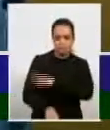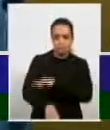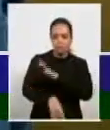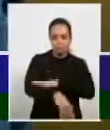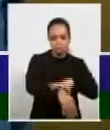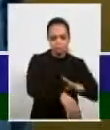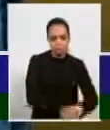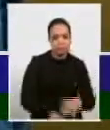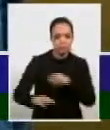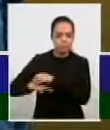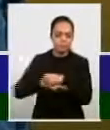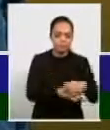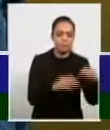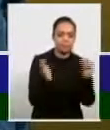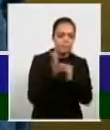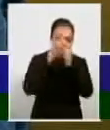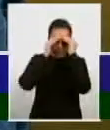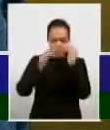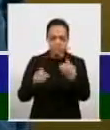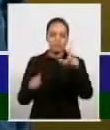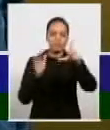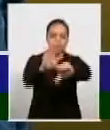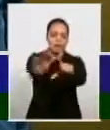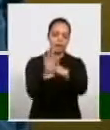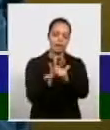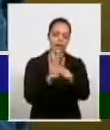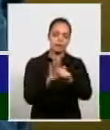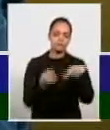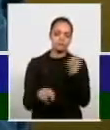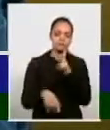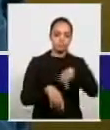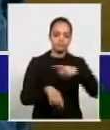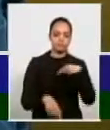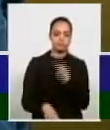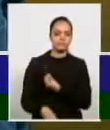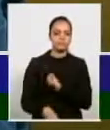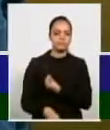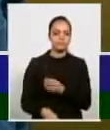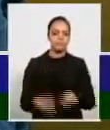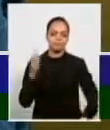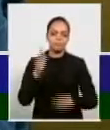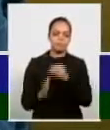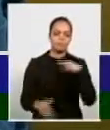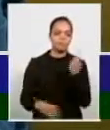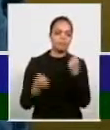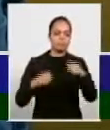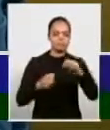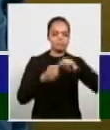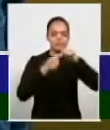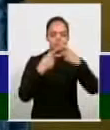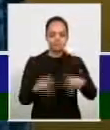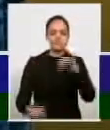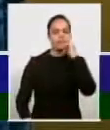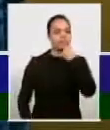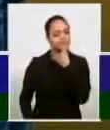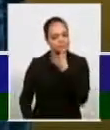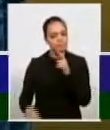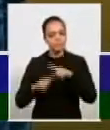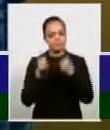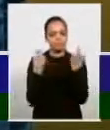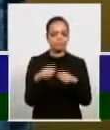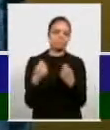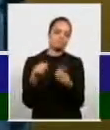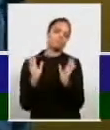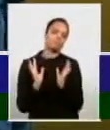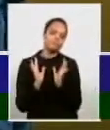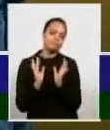não respeitam as leis que regem o nosso país e as nossas vidas. E muitas vezes nós temos que fazer isso. É lamentável, mas é